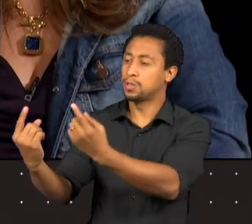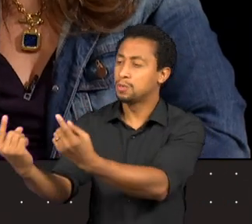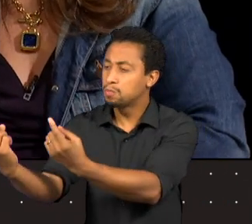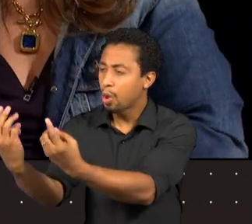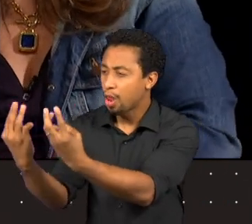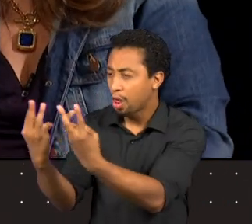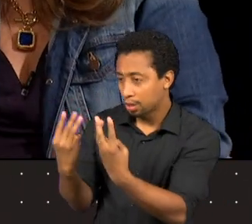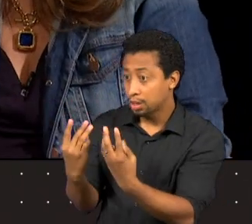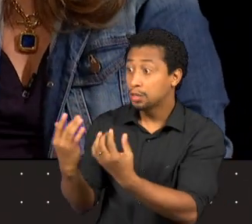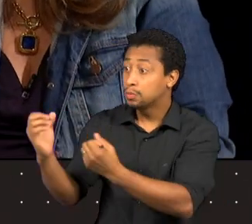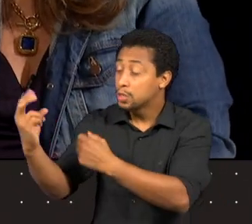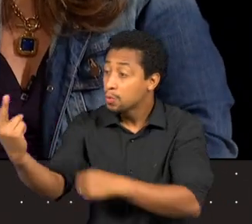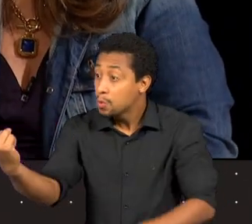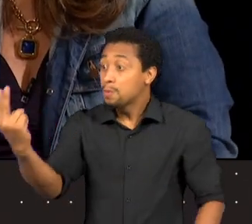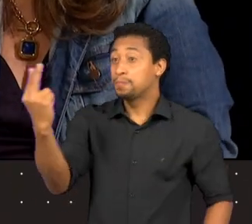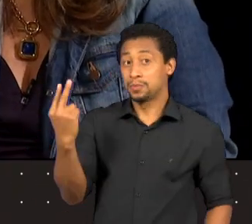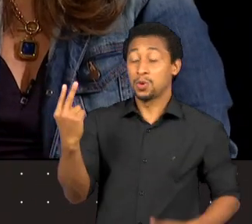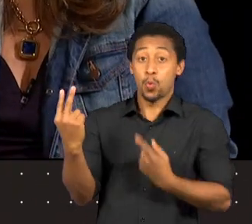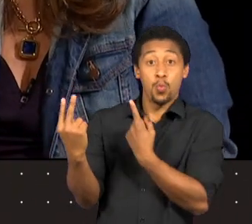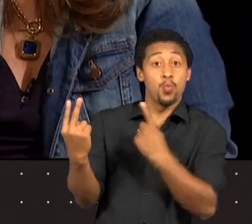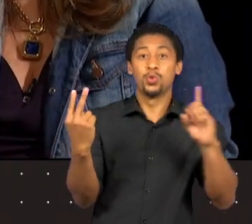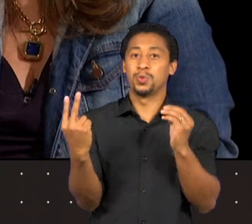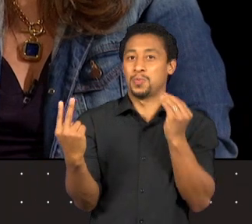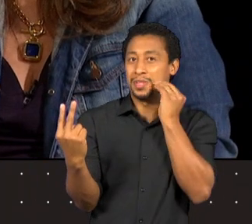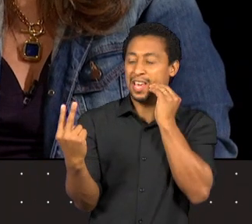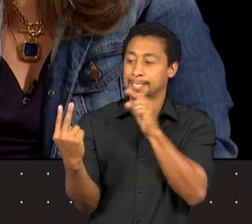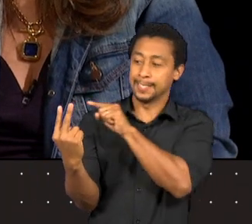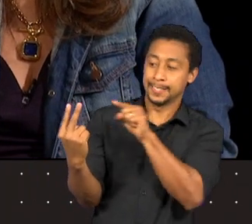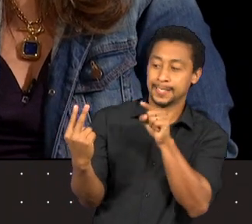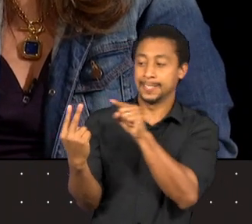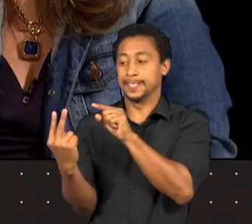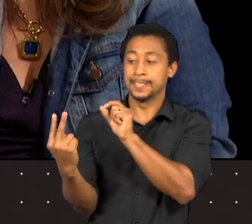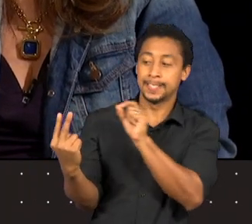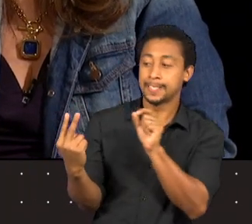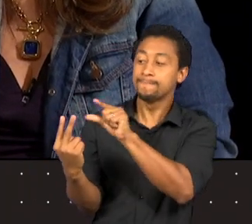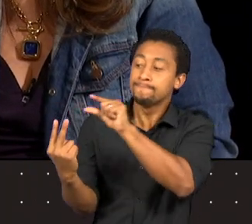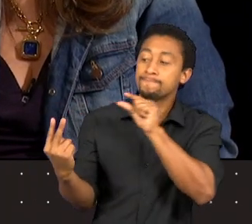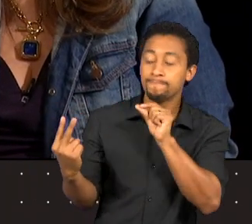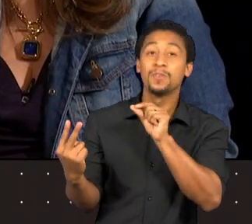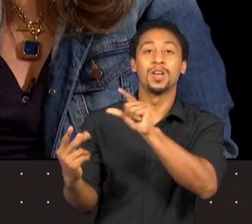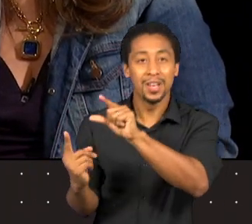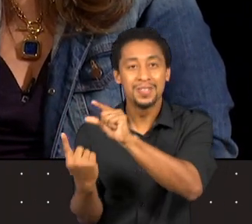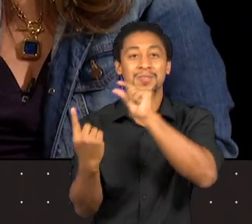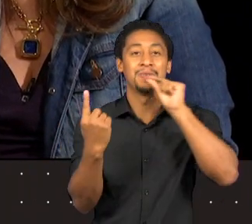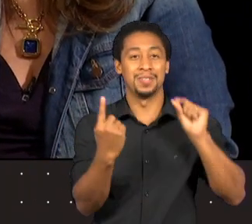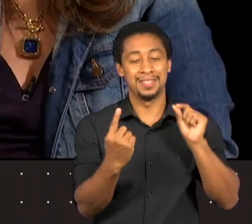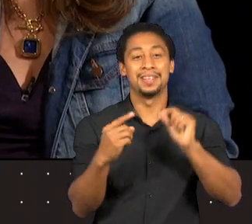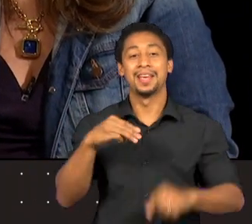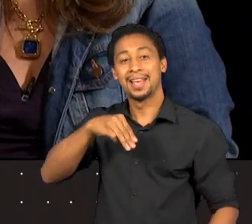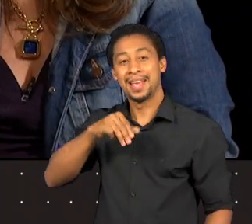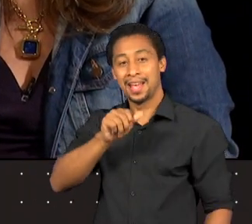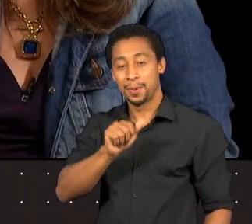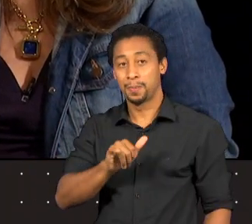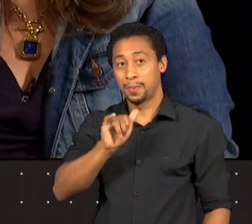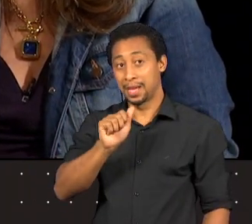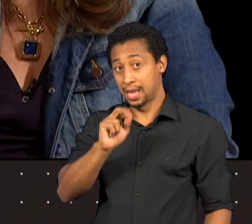para Maiara, tal, mas eu sabia que seria ela, mas eu fui esticando